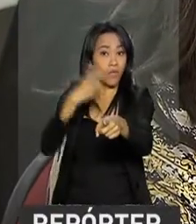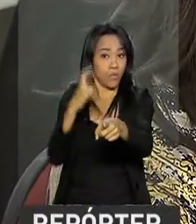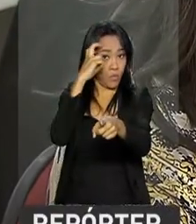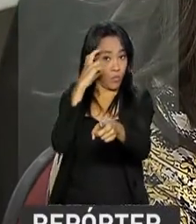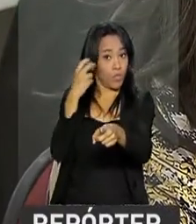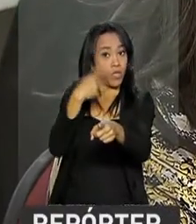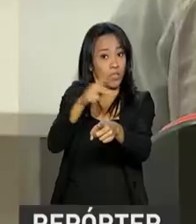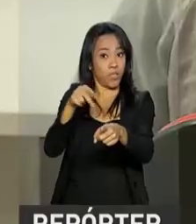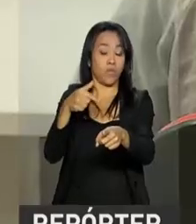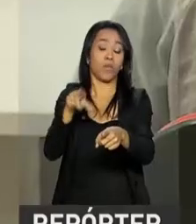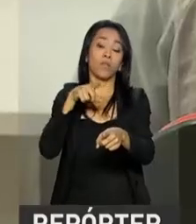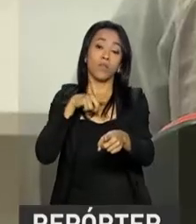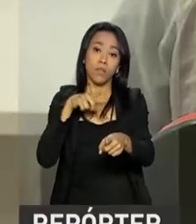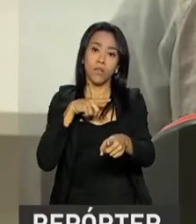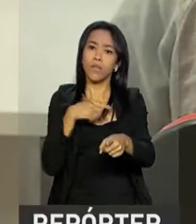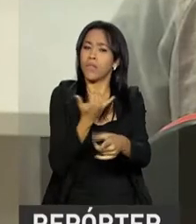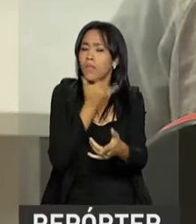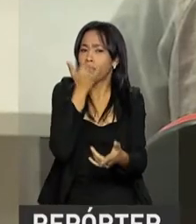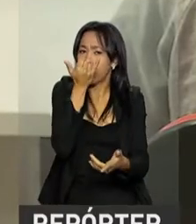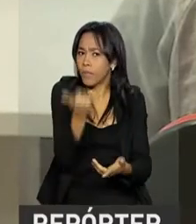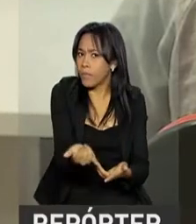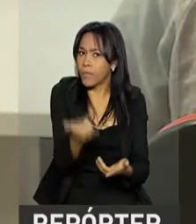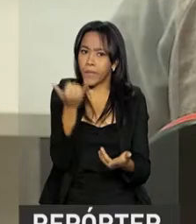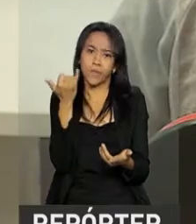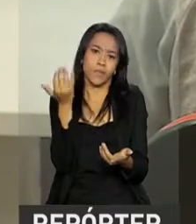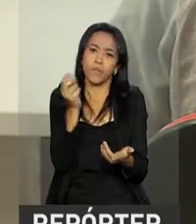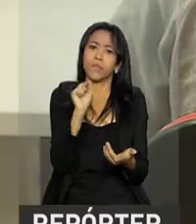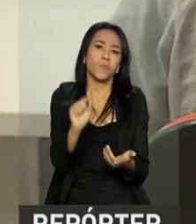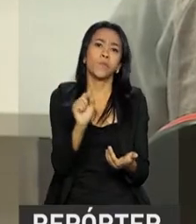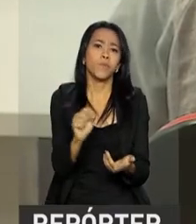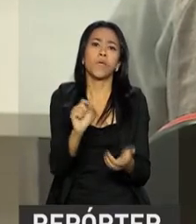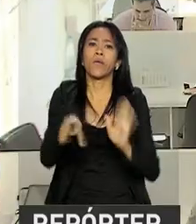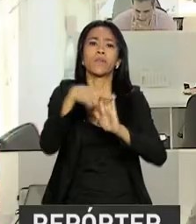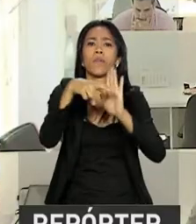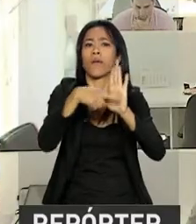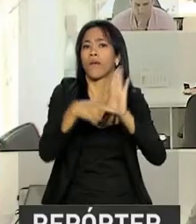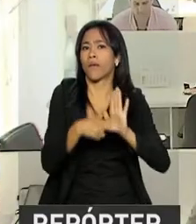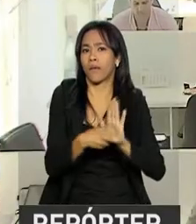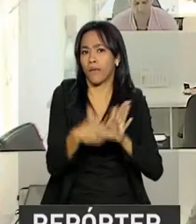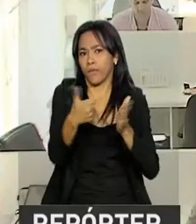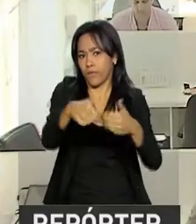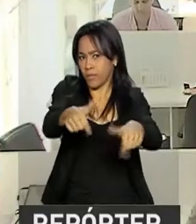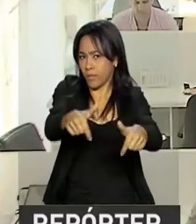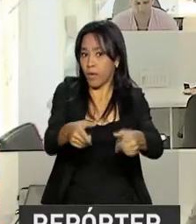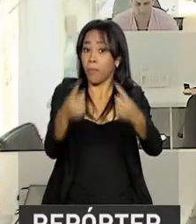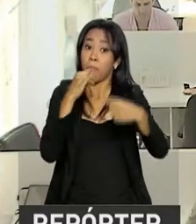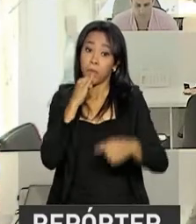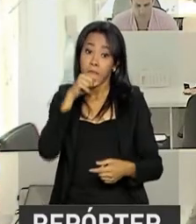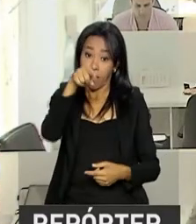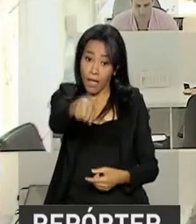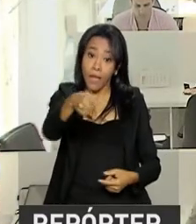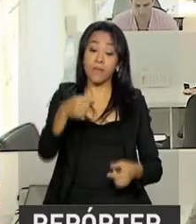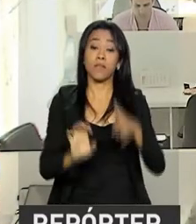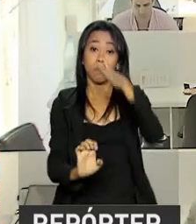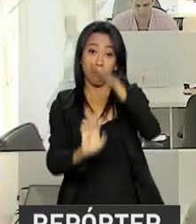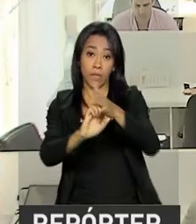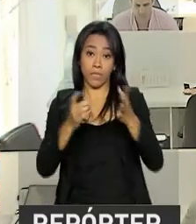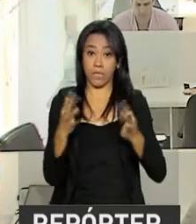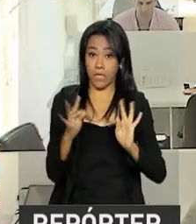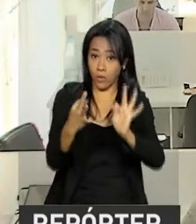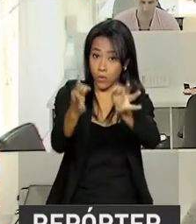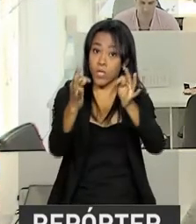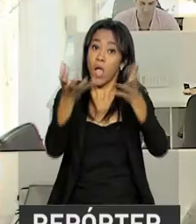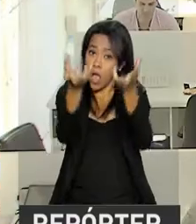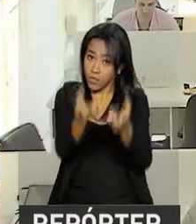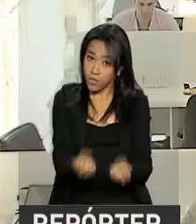e trabalhistas independentemente do seu regime de tributação esta empresa de tecnologia em brasília aderir ao